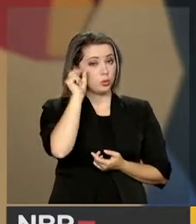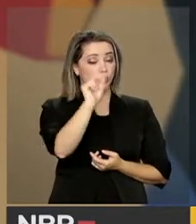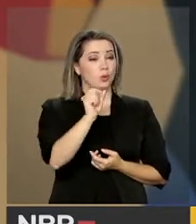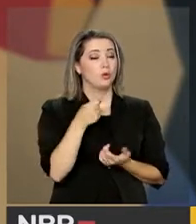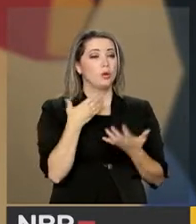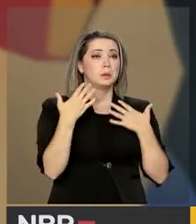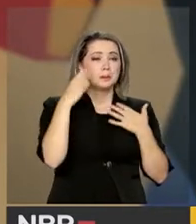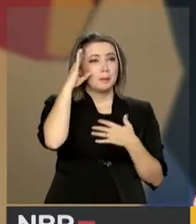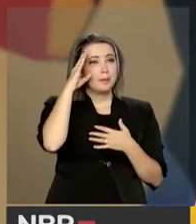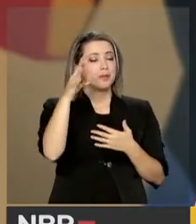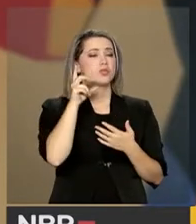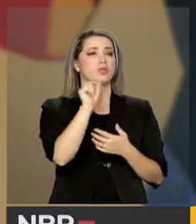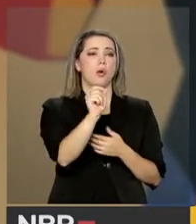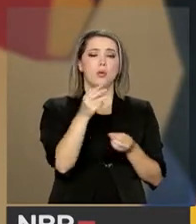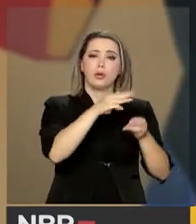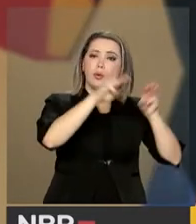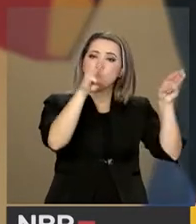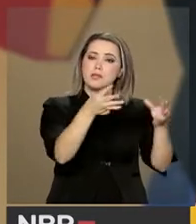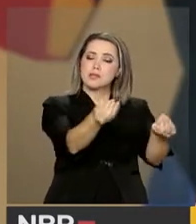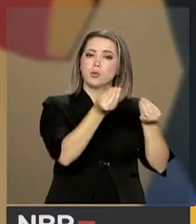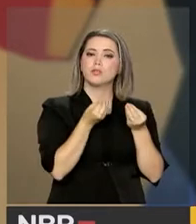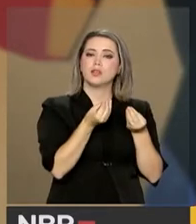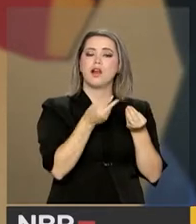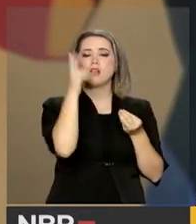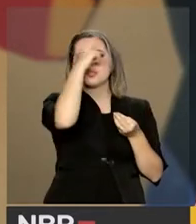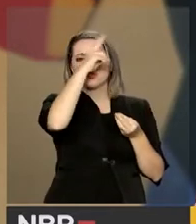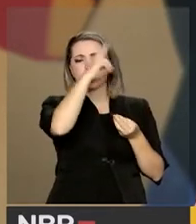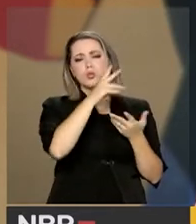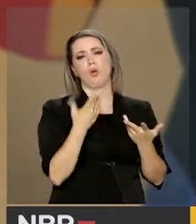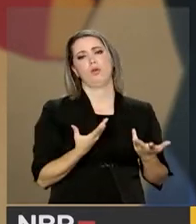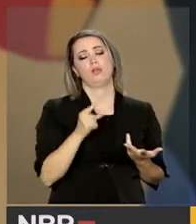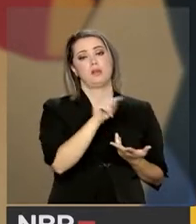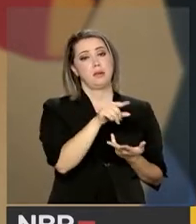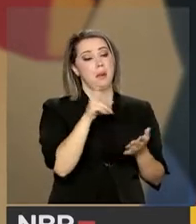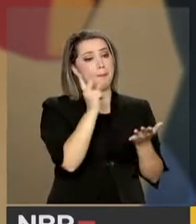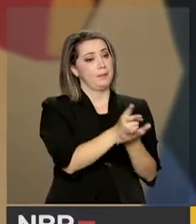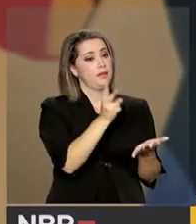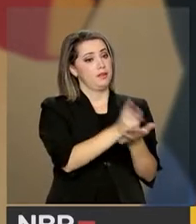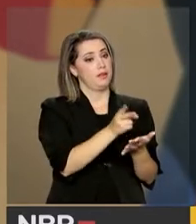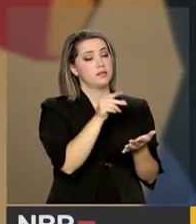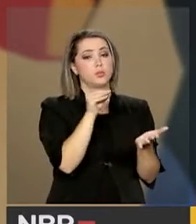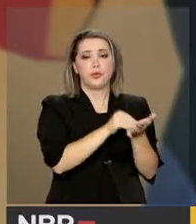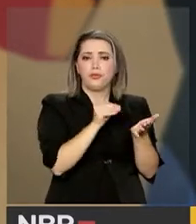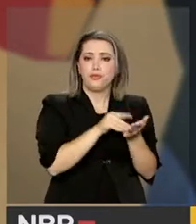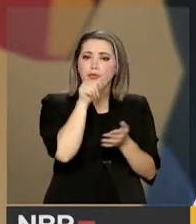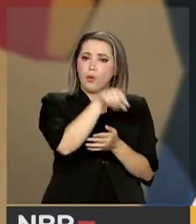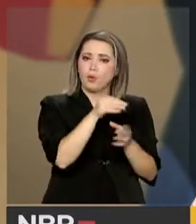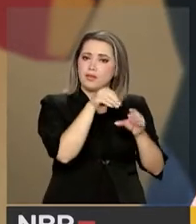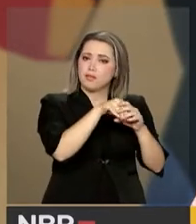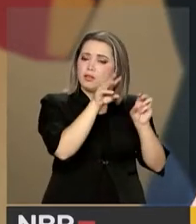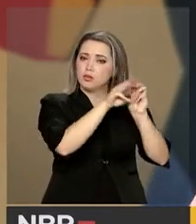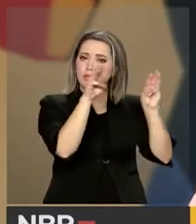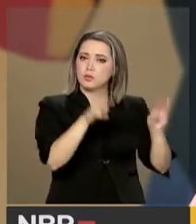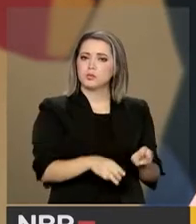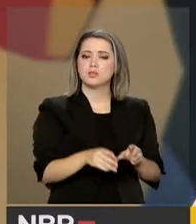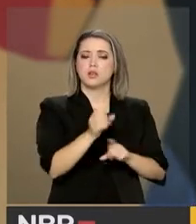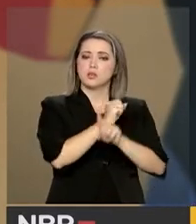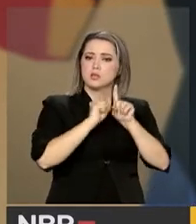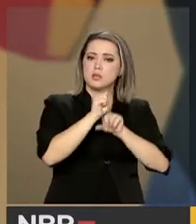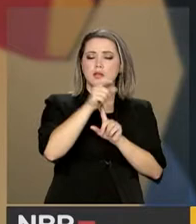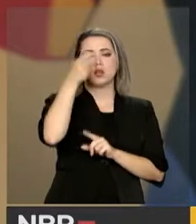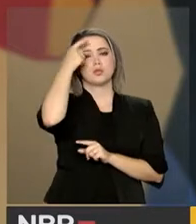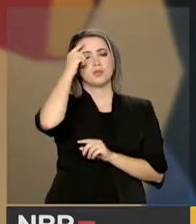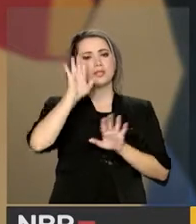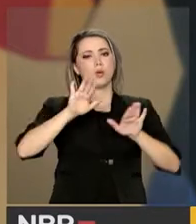ele traz de narrativa, e mesmo que essa narrativa não esteja lá, para que a sociedade pense qual é